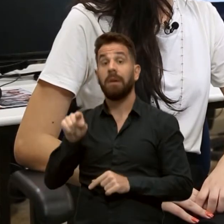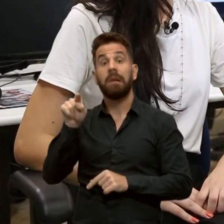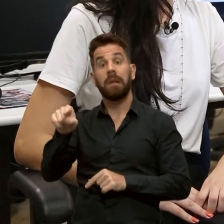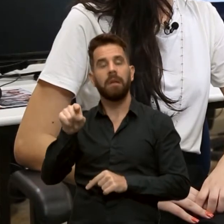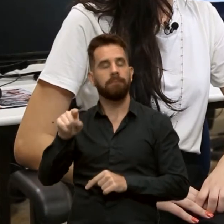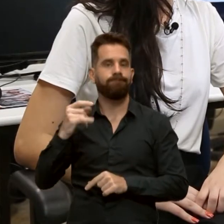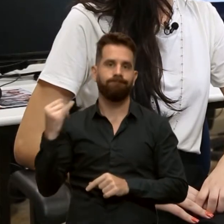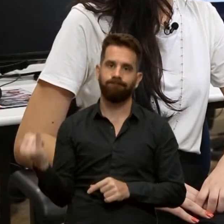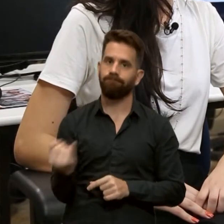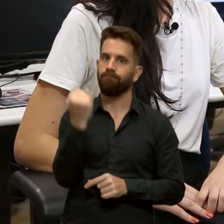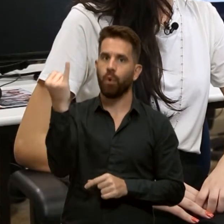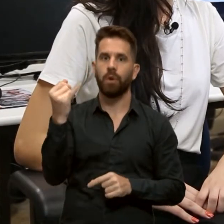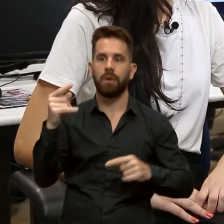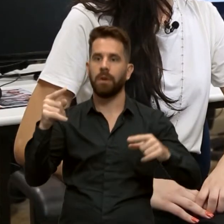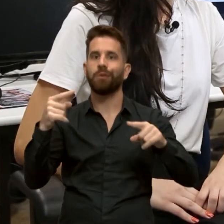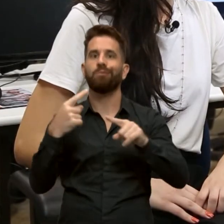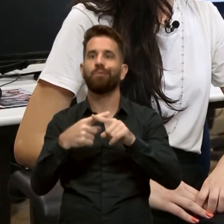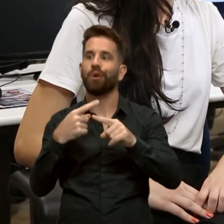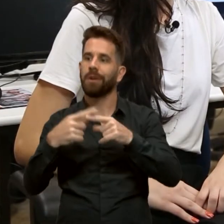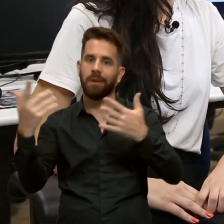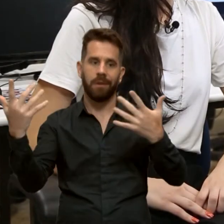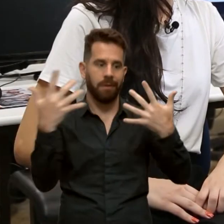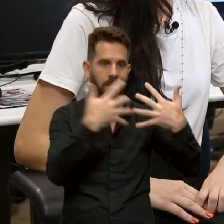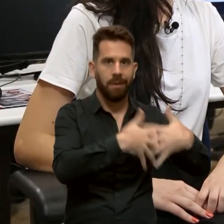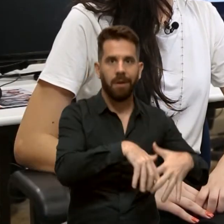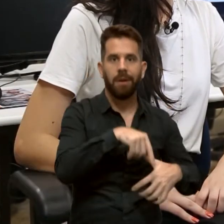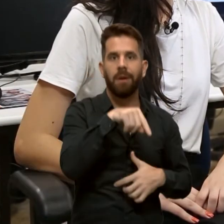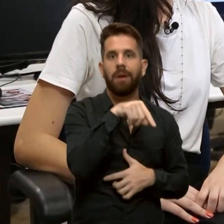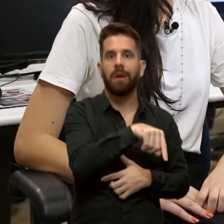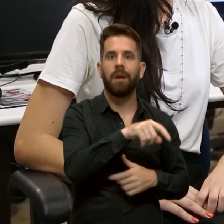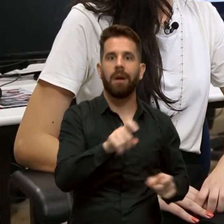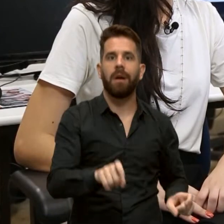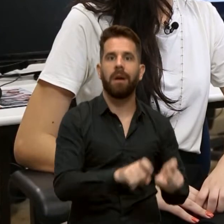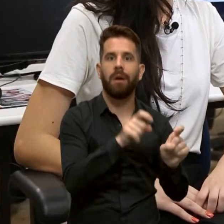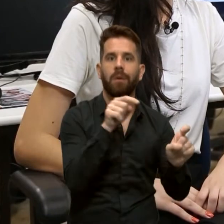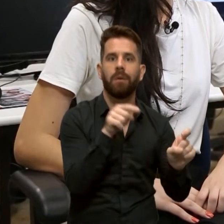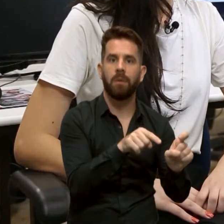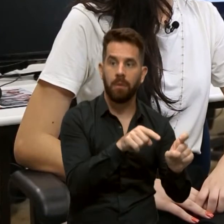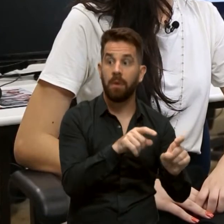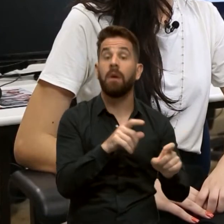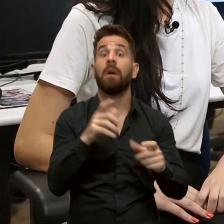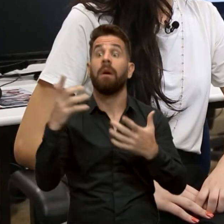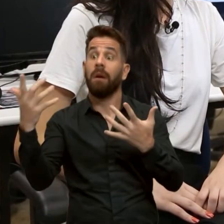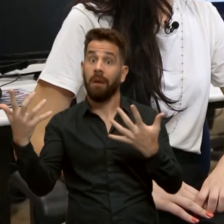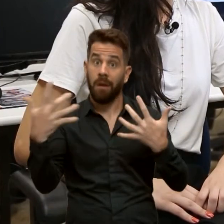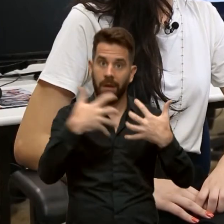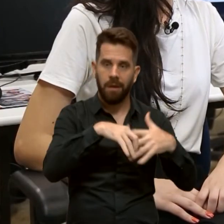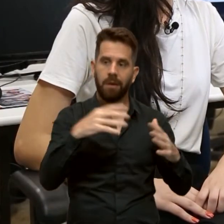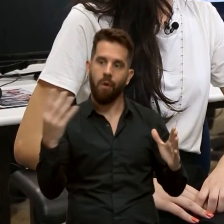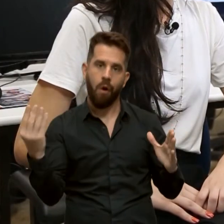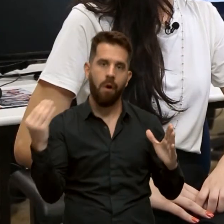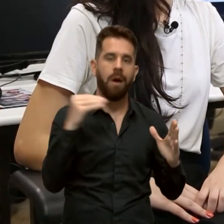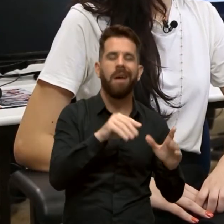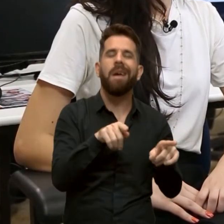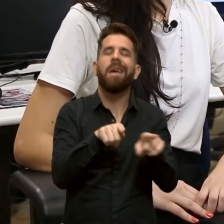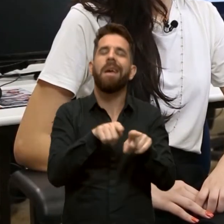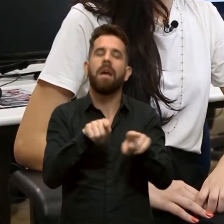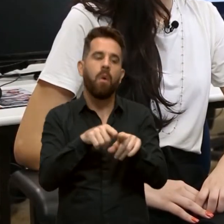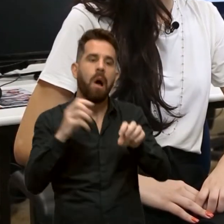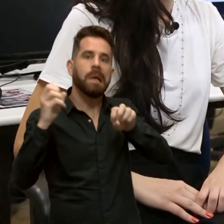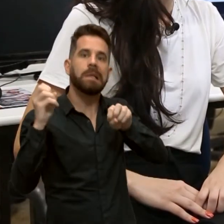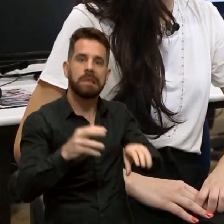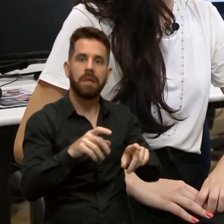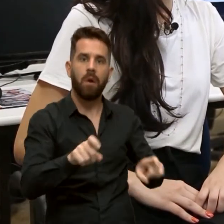automático, porque esse algoritmo de classificação, ele basicamente funciona como você ensinar o